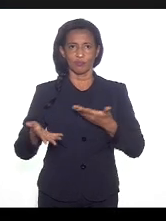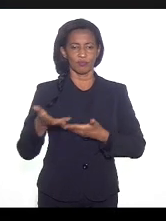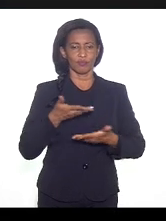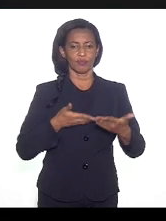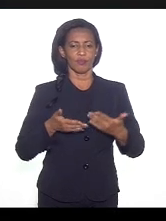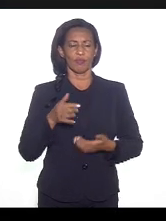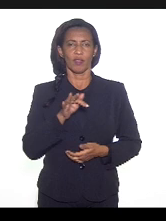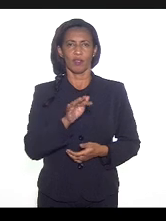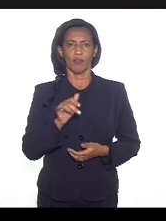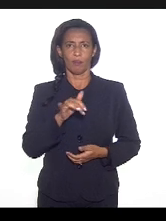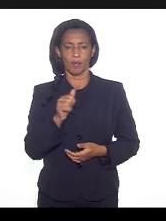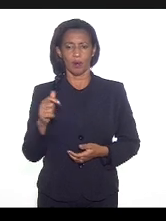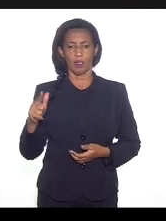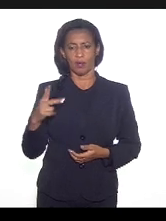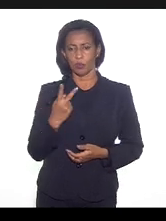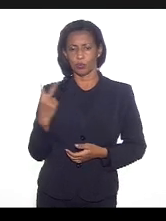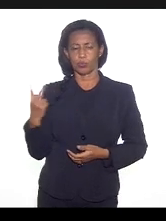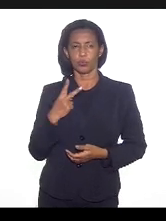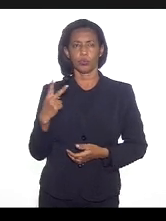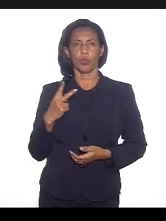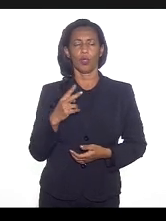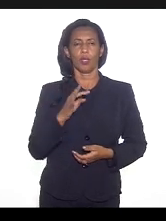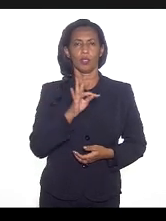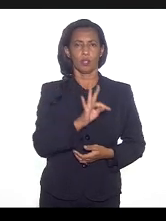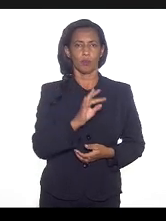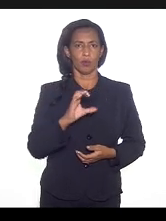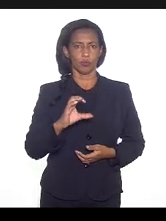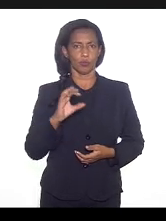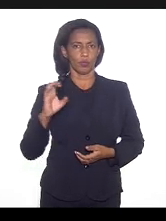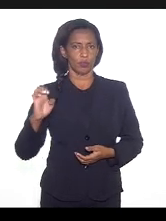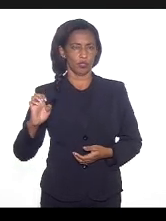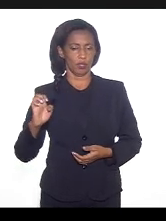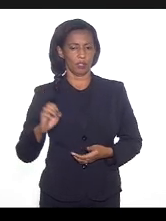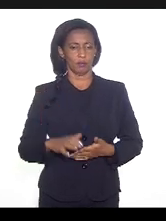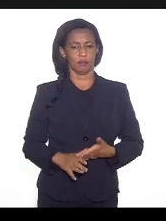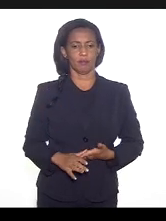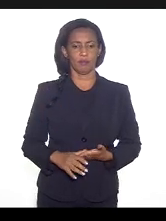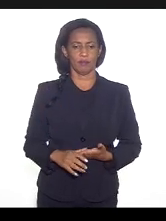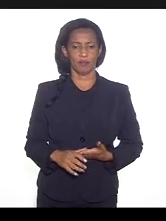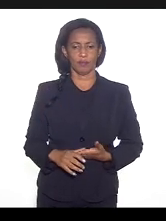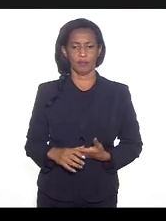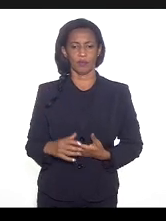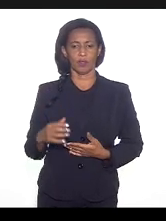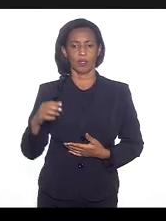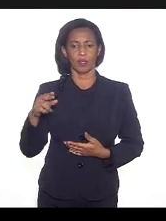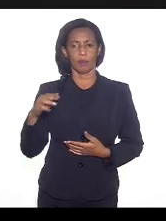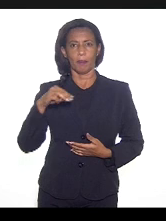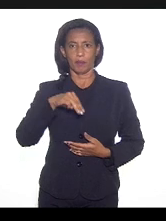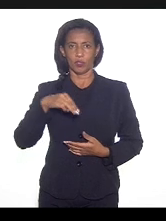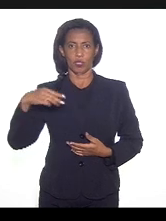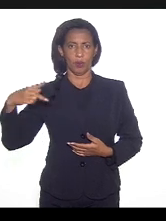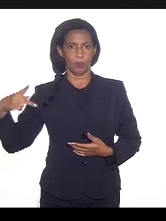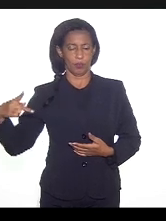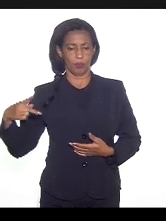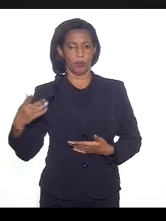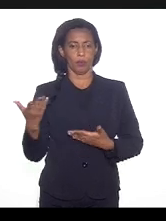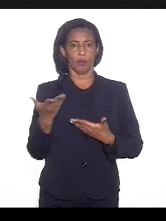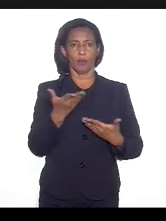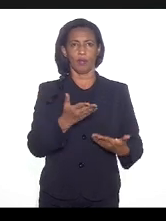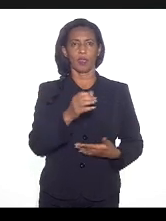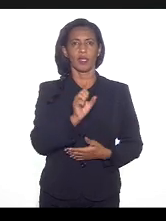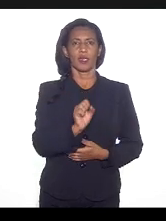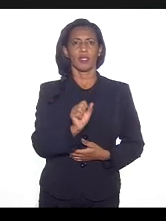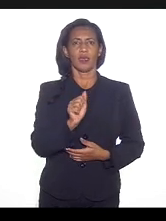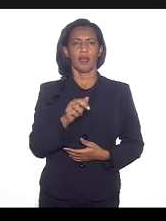Sabrina Rezende, o Ari Paiva, do Tribunal de Contas do Estado, e o Henrique Diniz, do Ministério Público. Então, com a palavra...